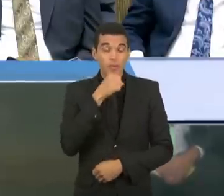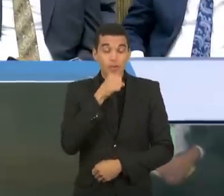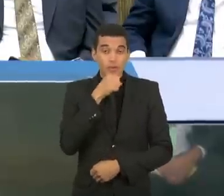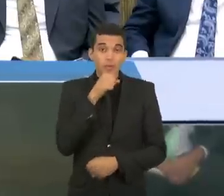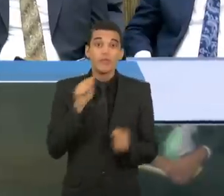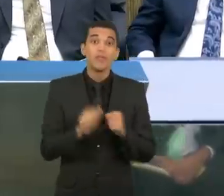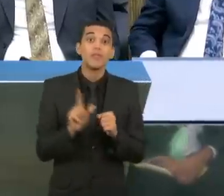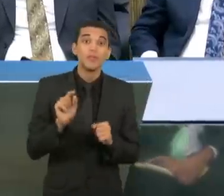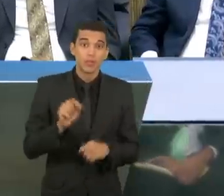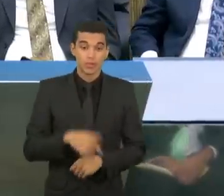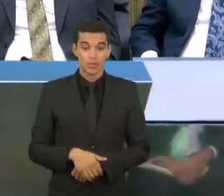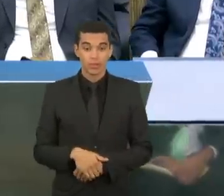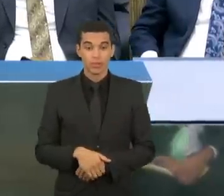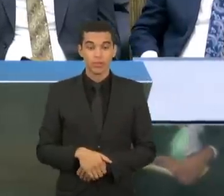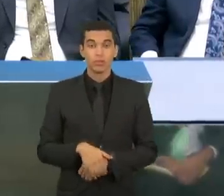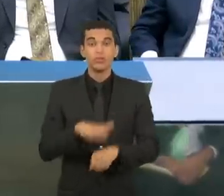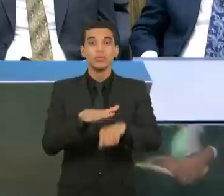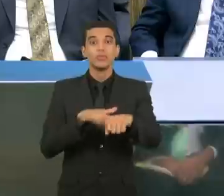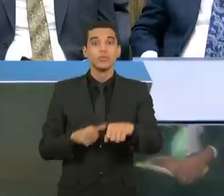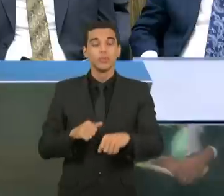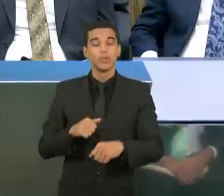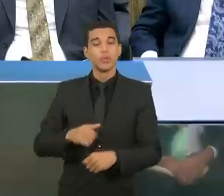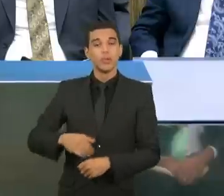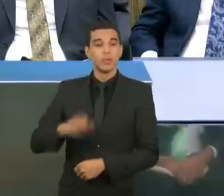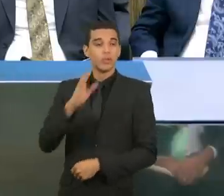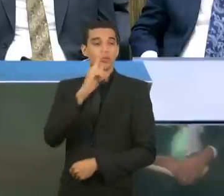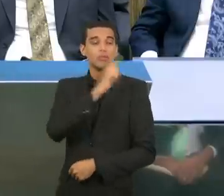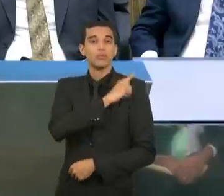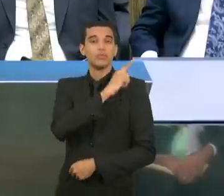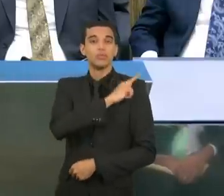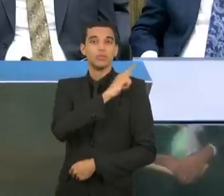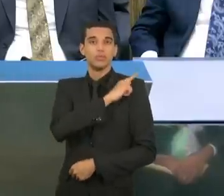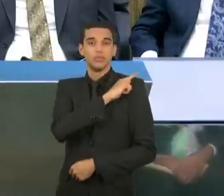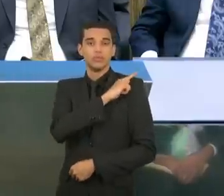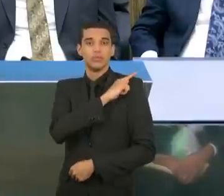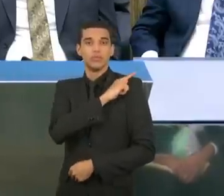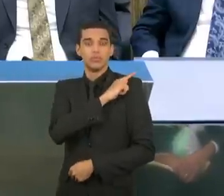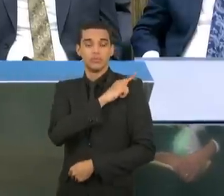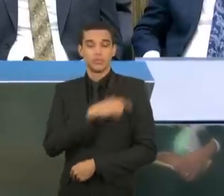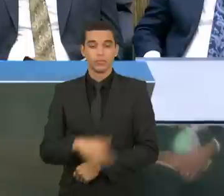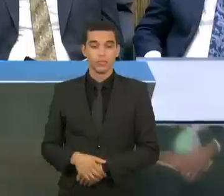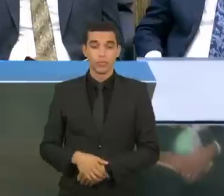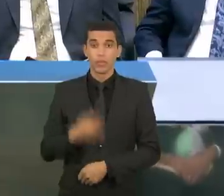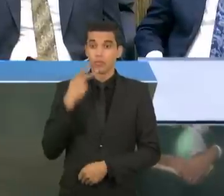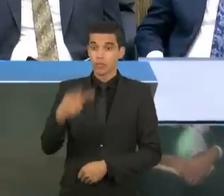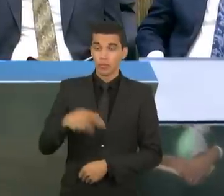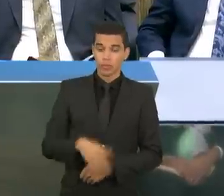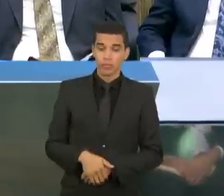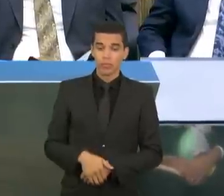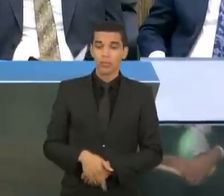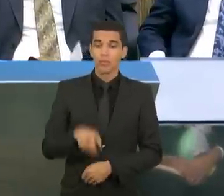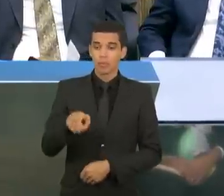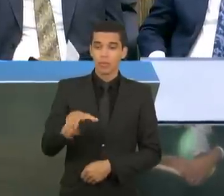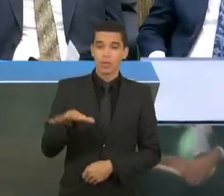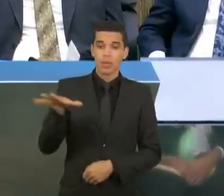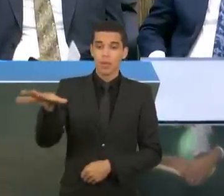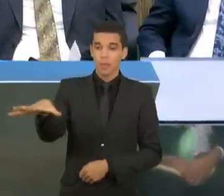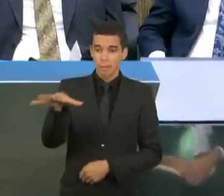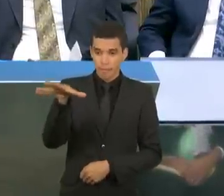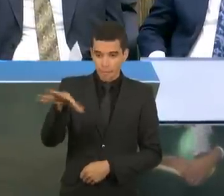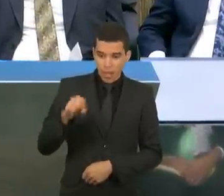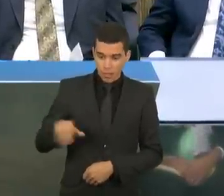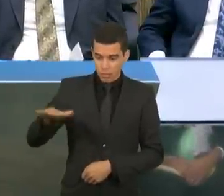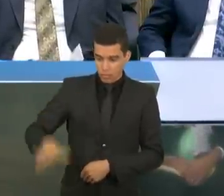Chamou Árpago, um general que era seu mordomo, e disse assim: leva esse menino para a montanha